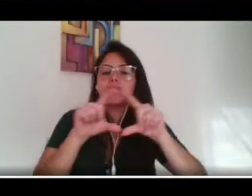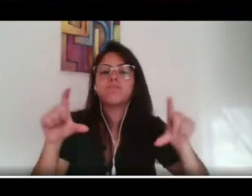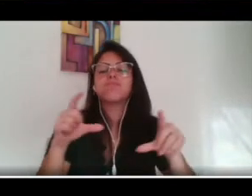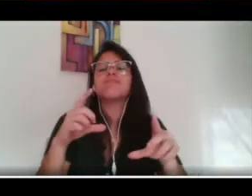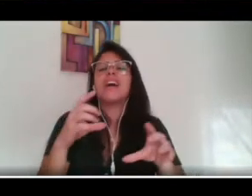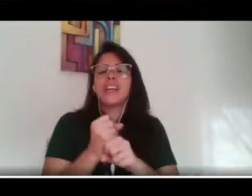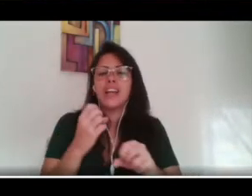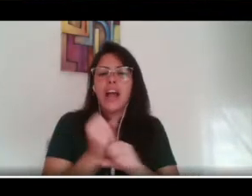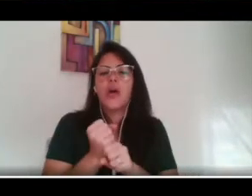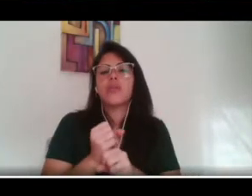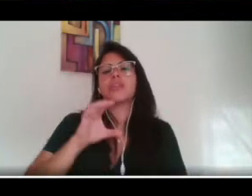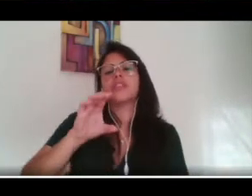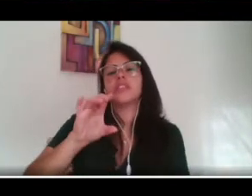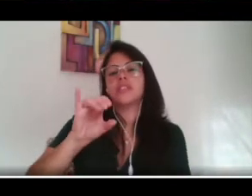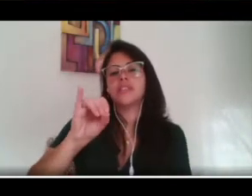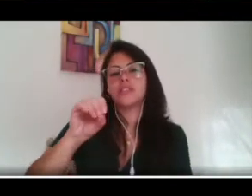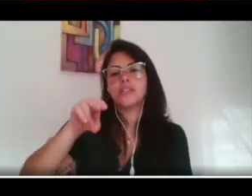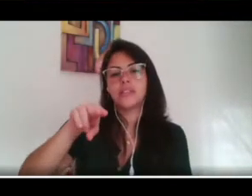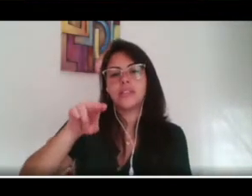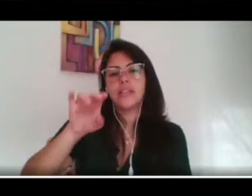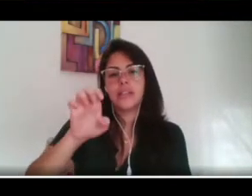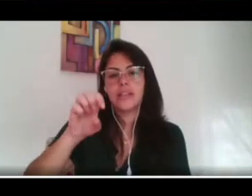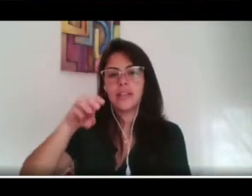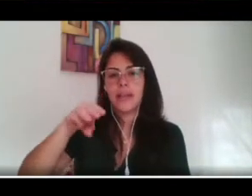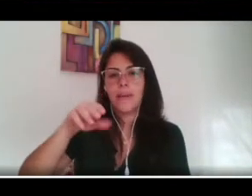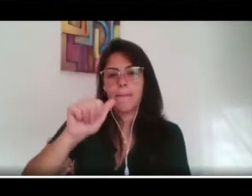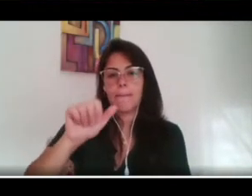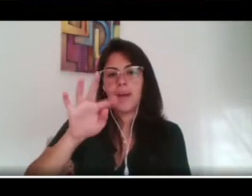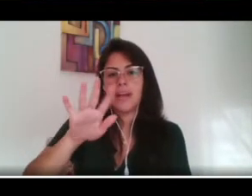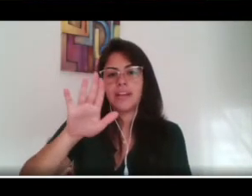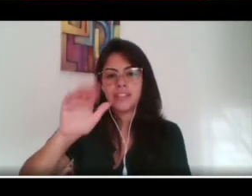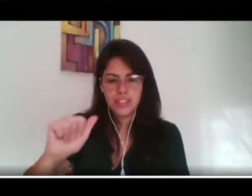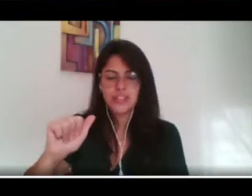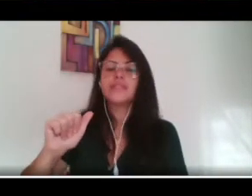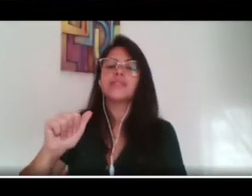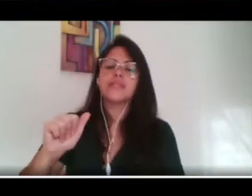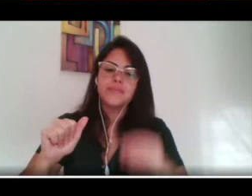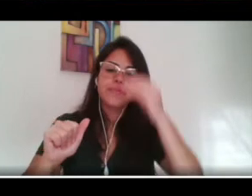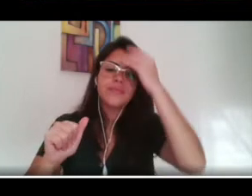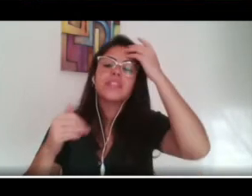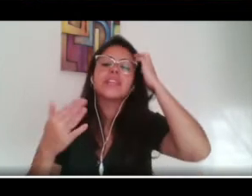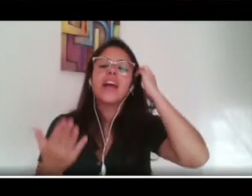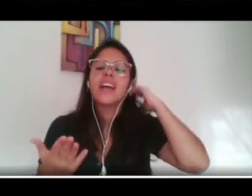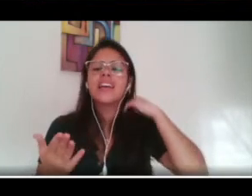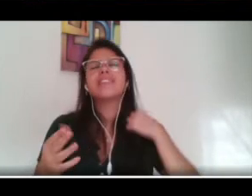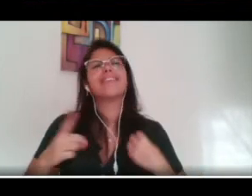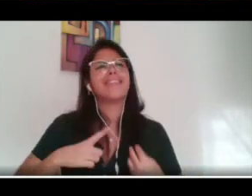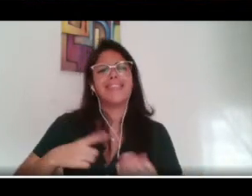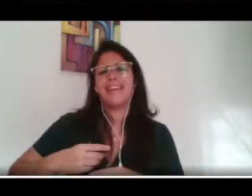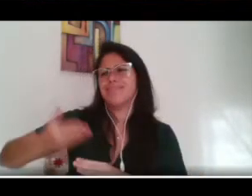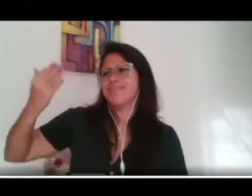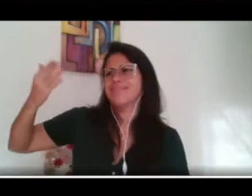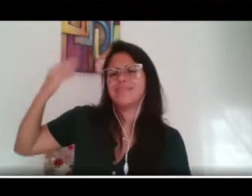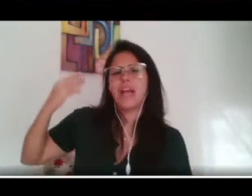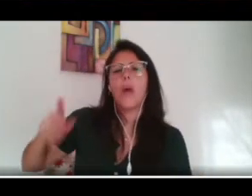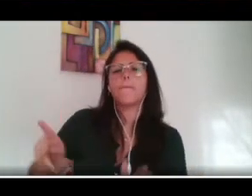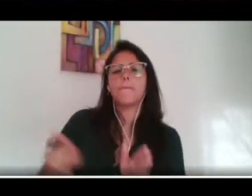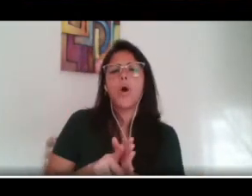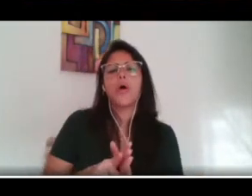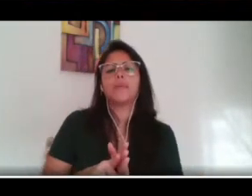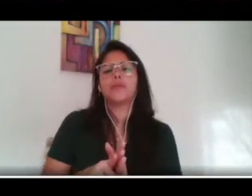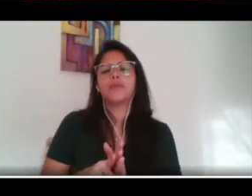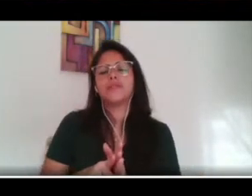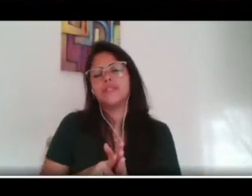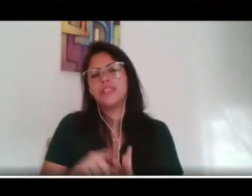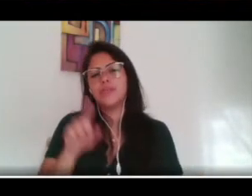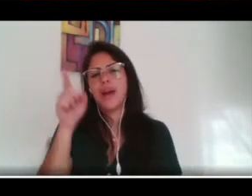nula, no caso do x, e que vem de integração de uma constante a, e aí você